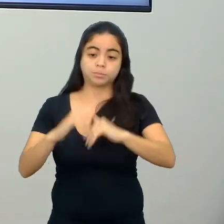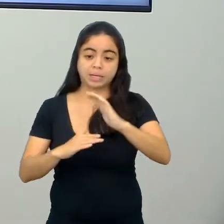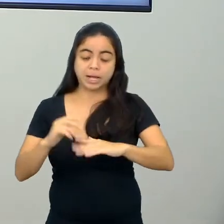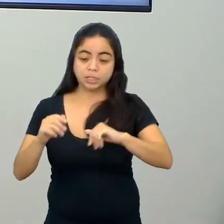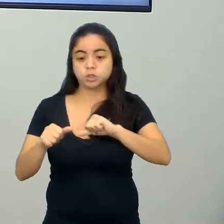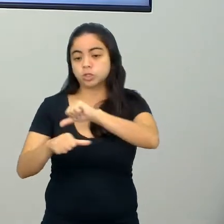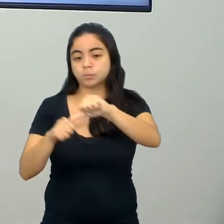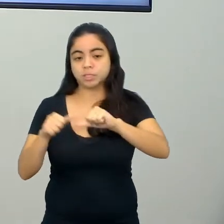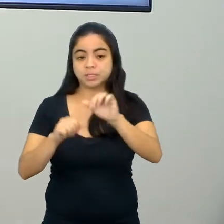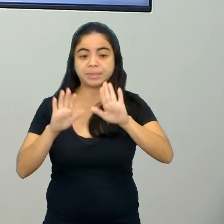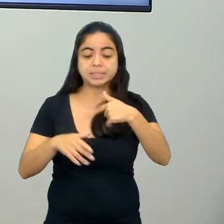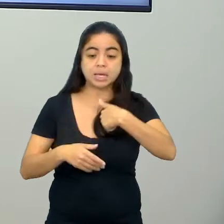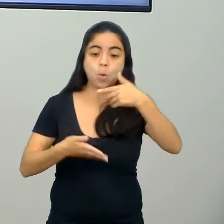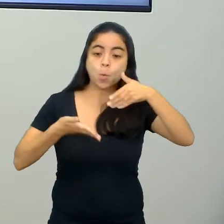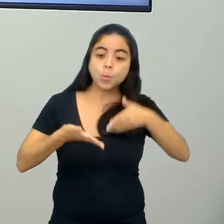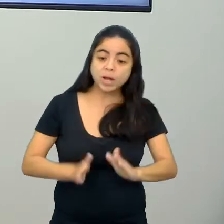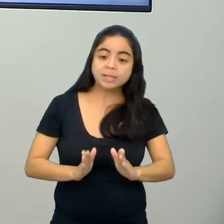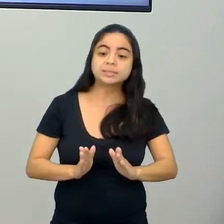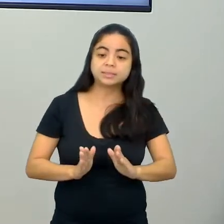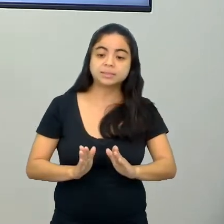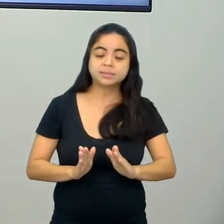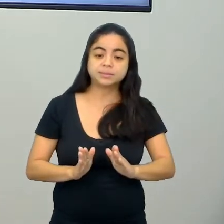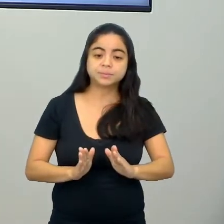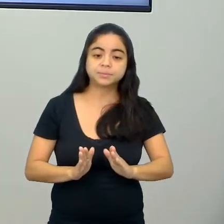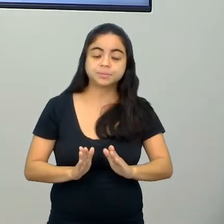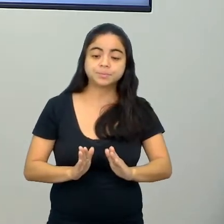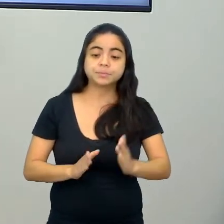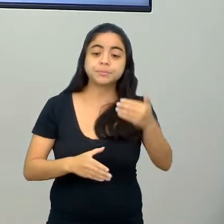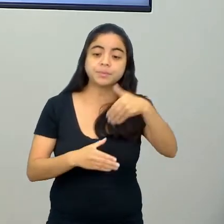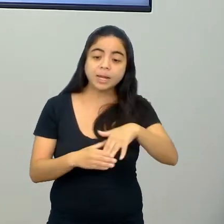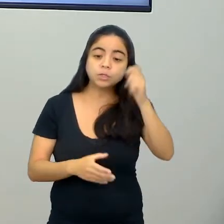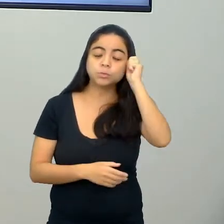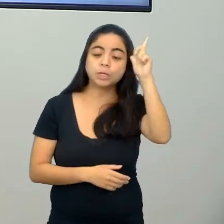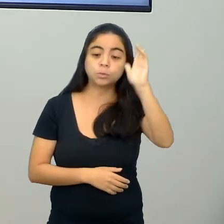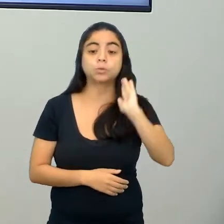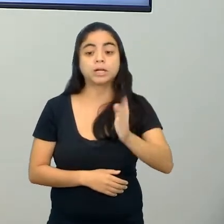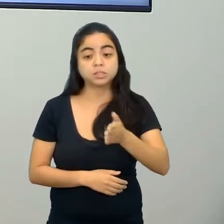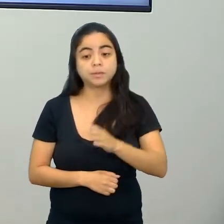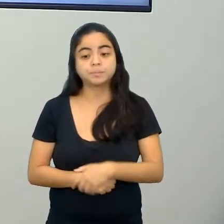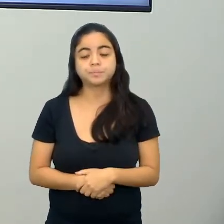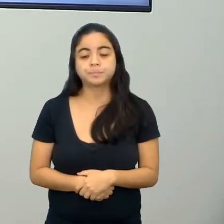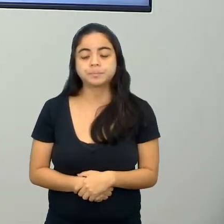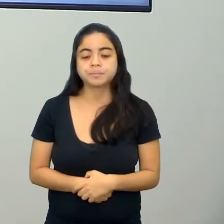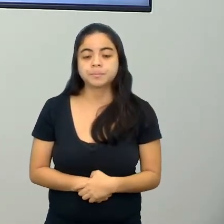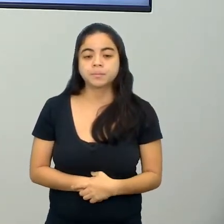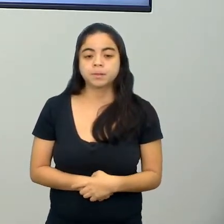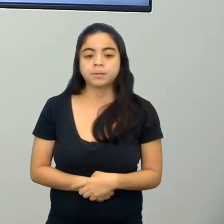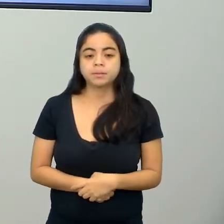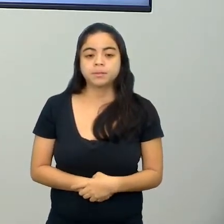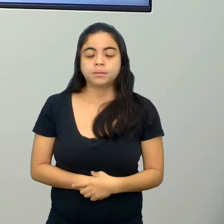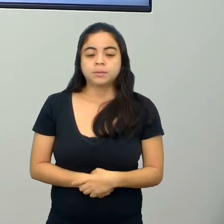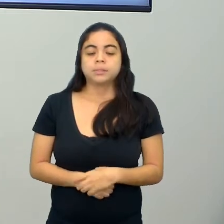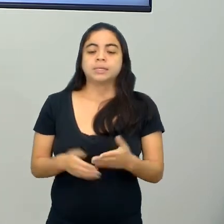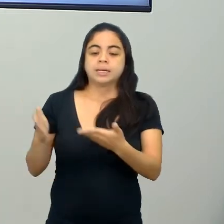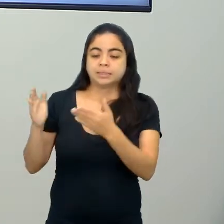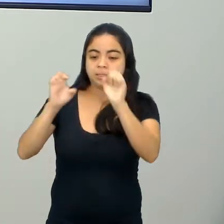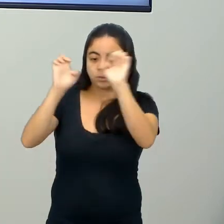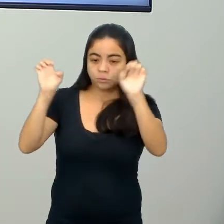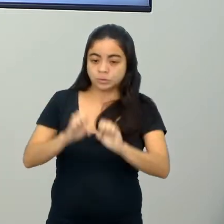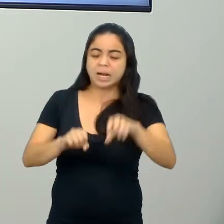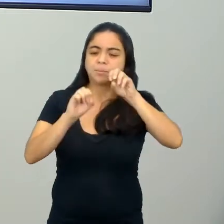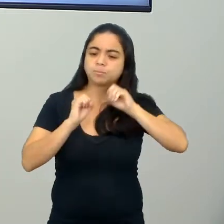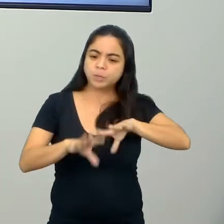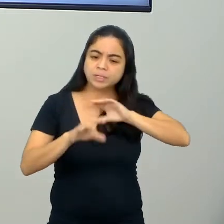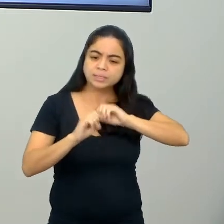Mas, quando eu nasci dentro de uma cultura, eu nasci dentro de uma estrutura. Essa estrutura vai ser ensinada